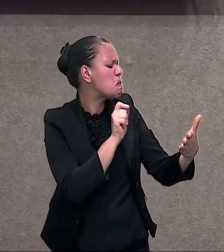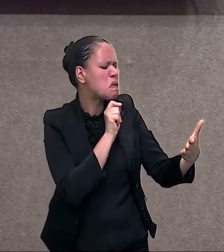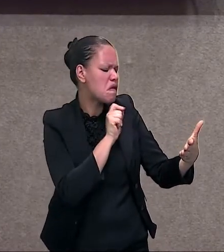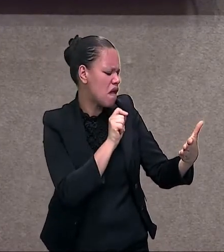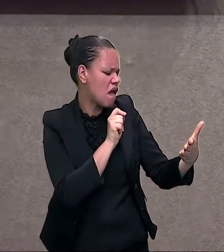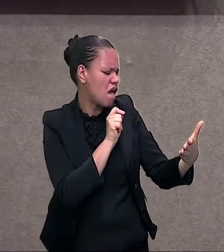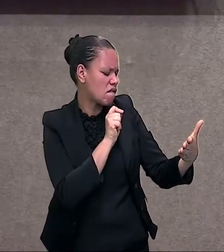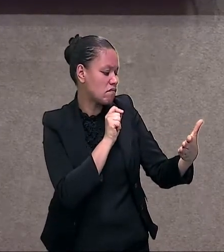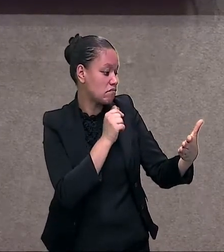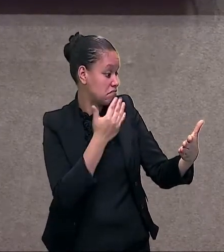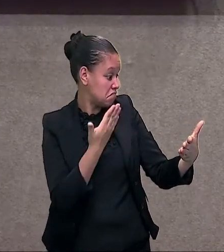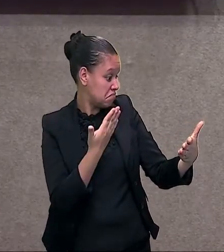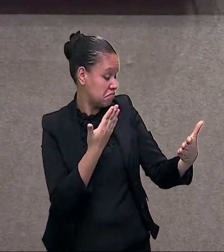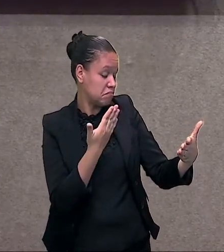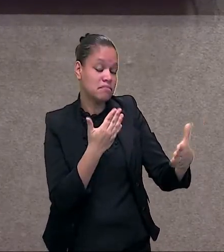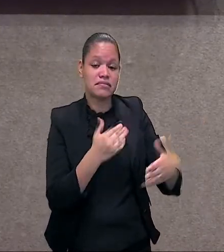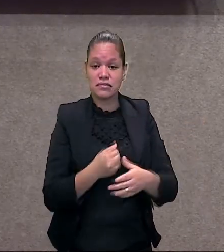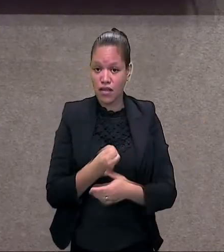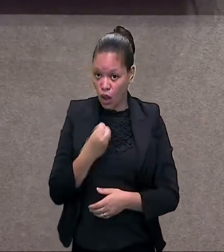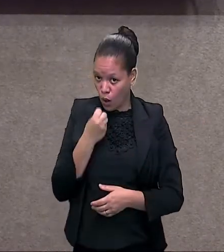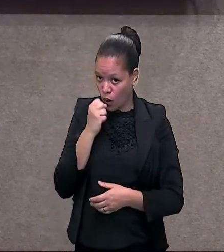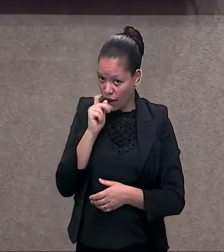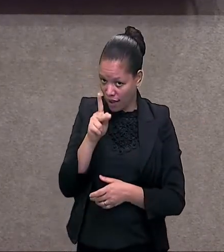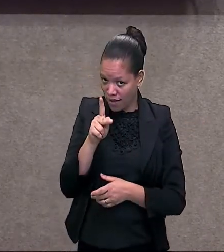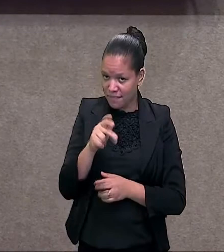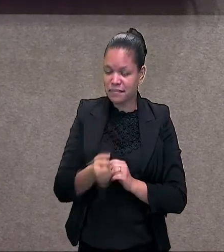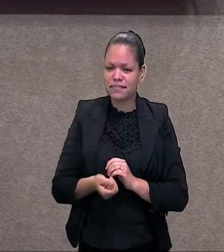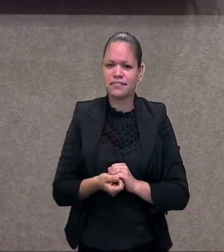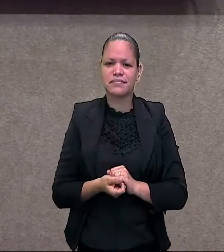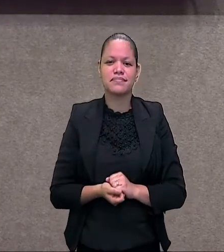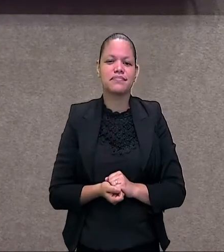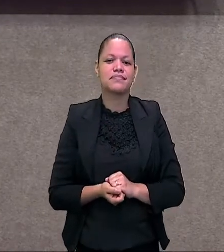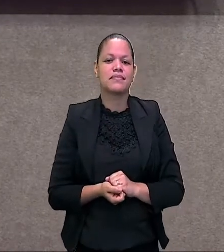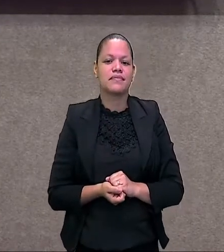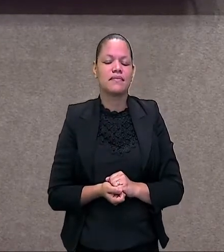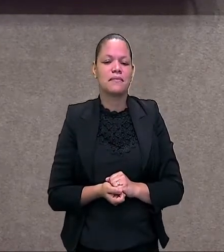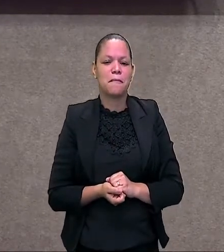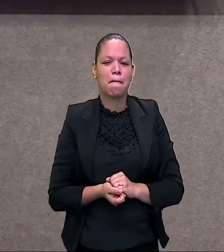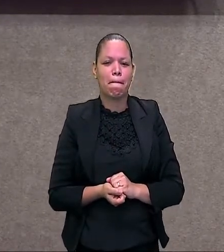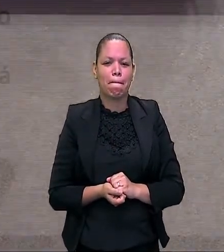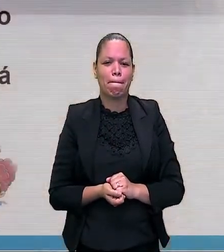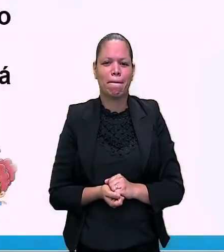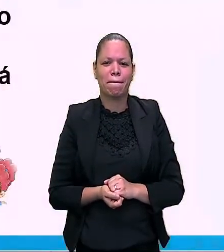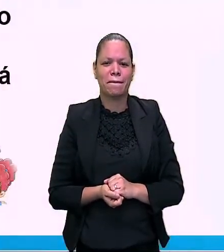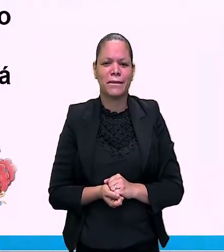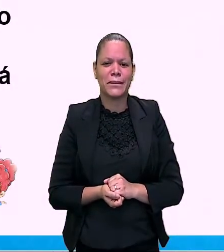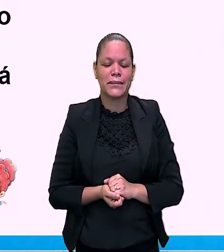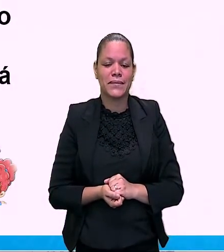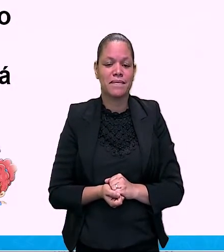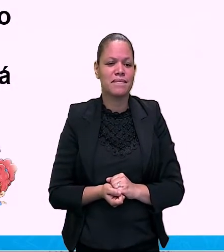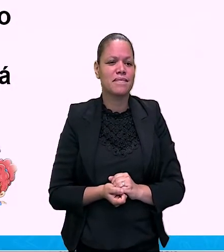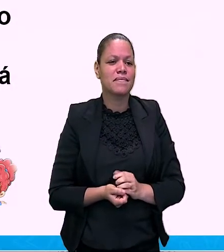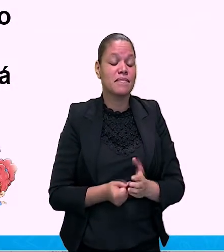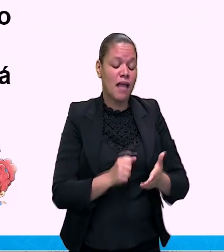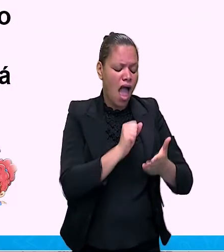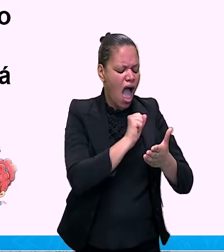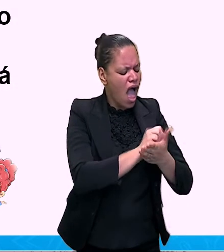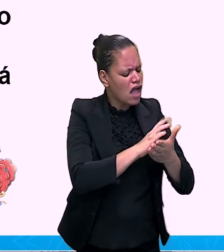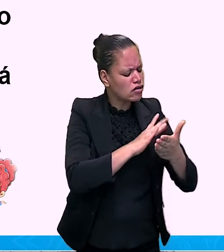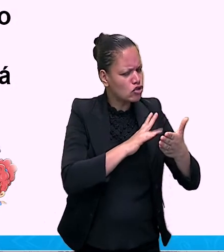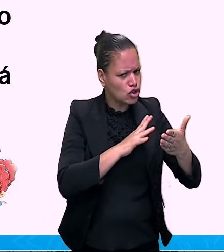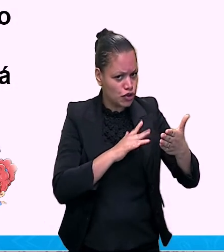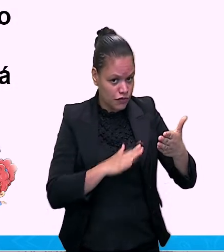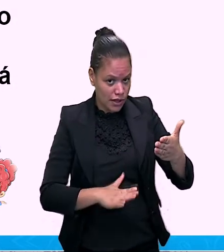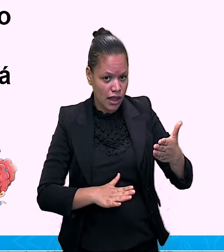mesmo você, tá bom? Então, presta atenção nessa questão também. A atividade que está proposta lá